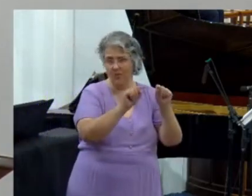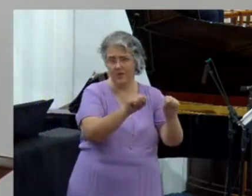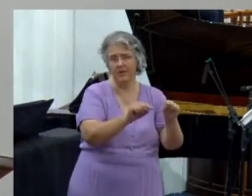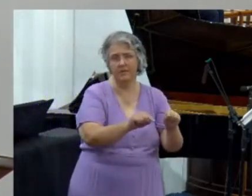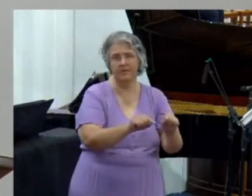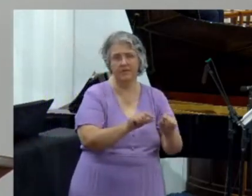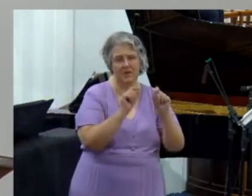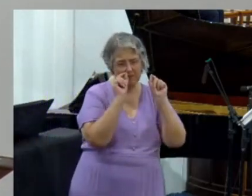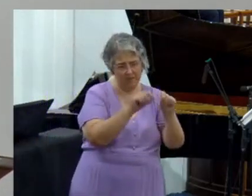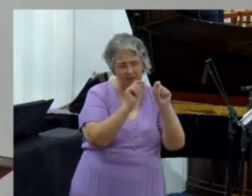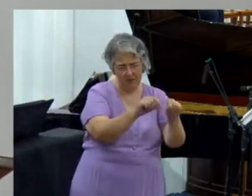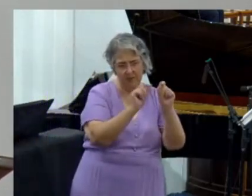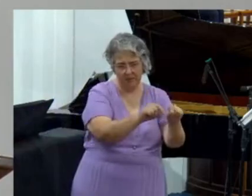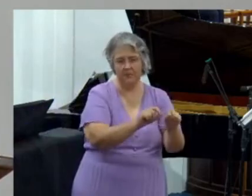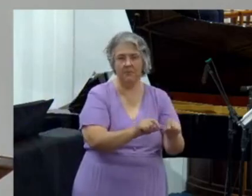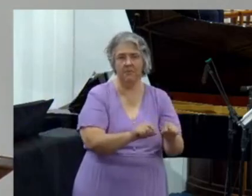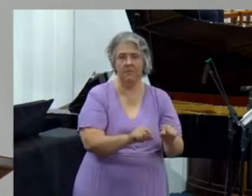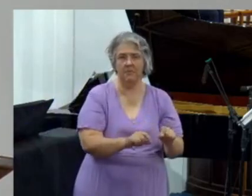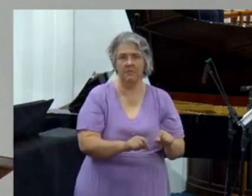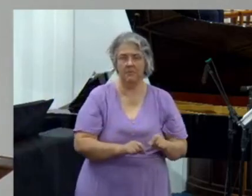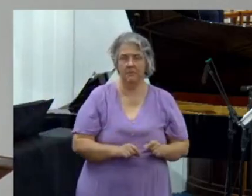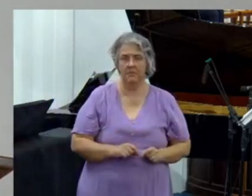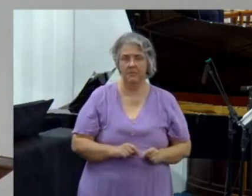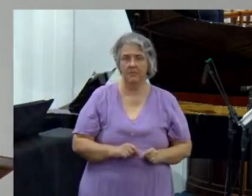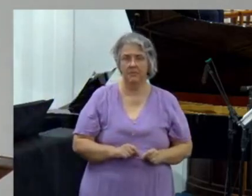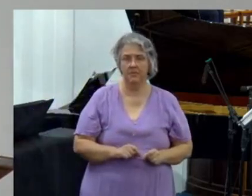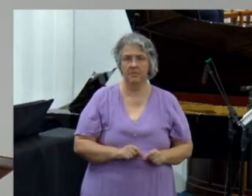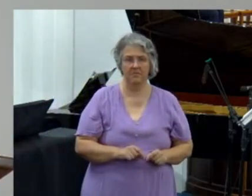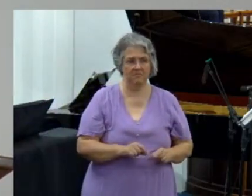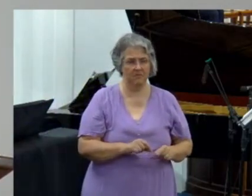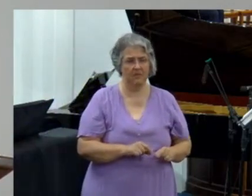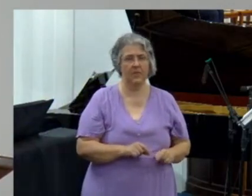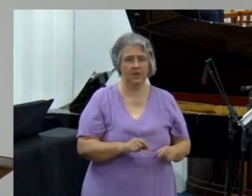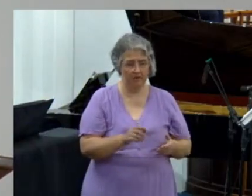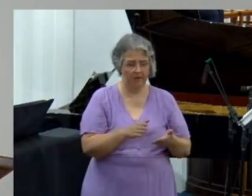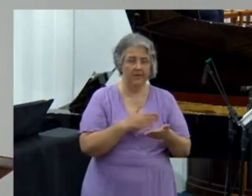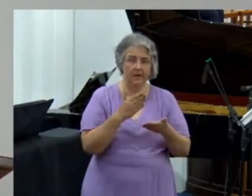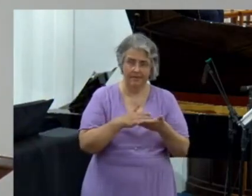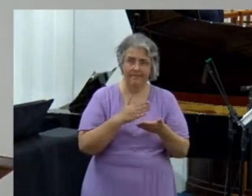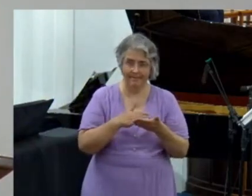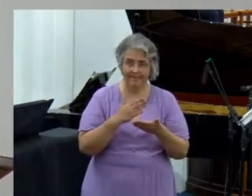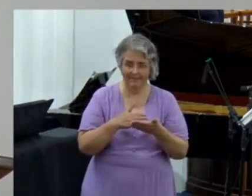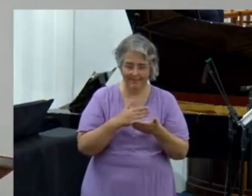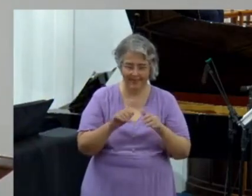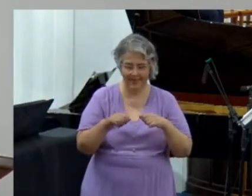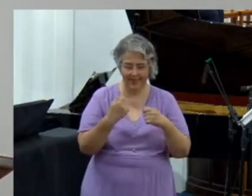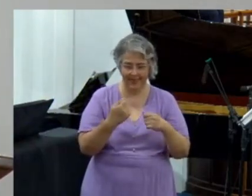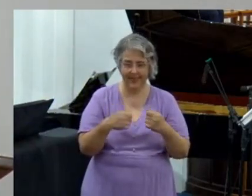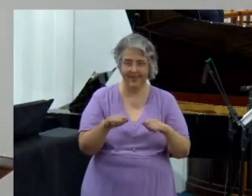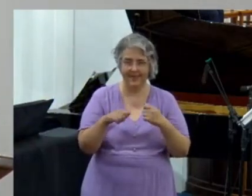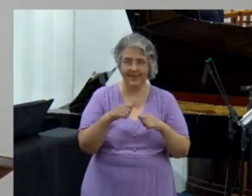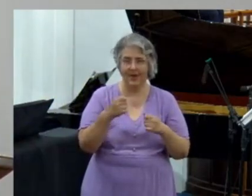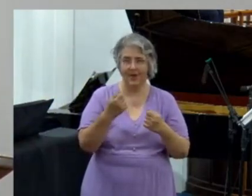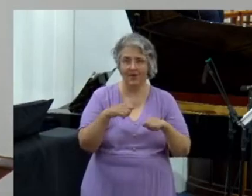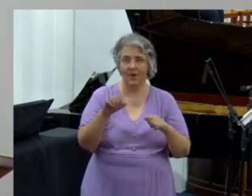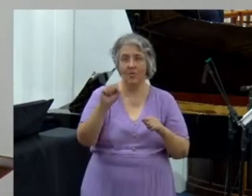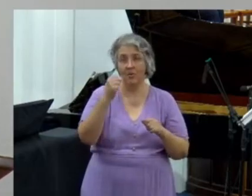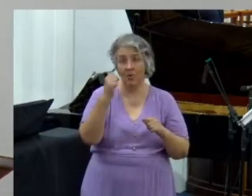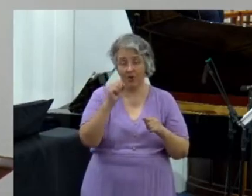capítulo 24 de Mateus. Vire aí algumas páginas na sua Bíblia. Se você está lá no Salmo 8, volte para